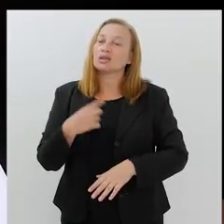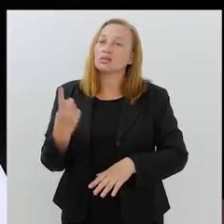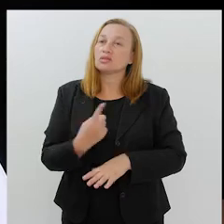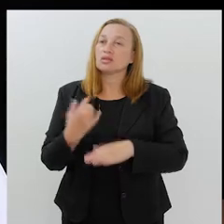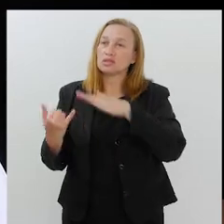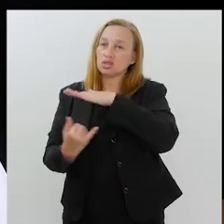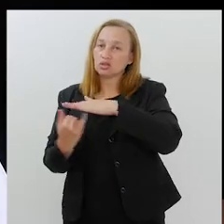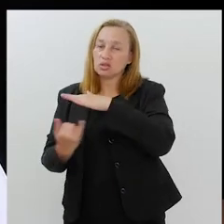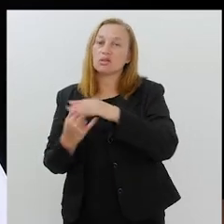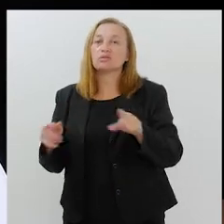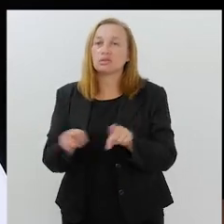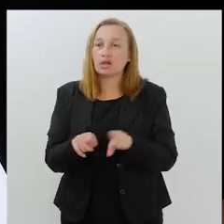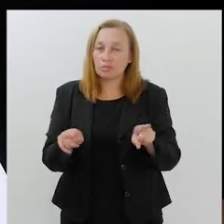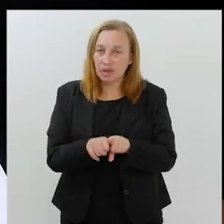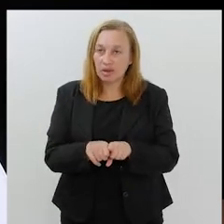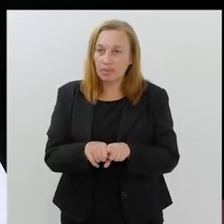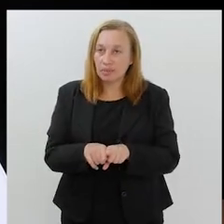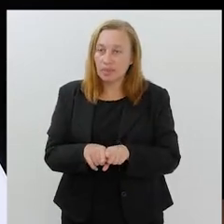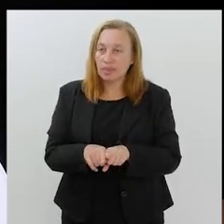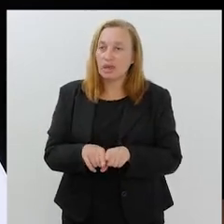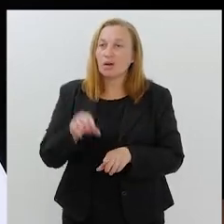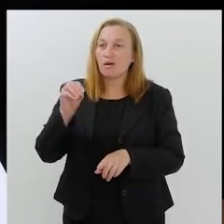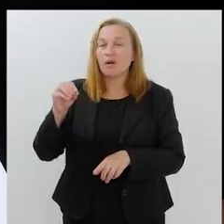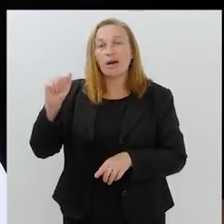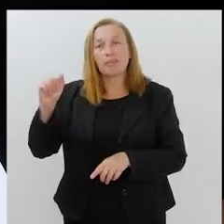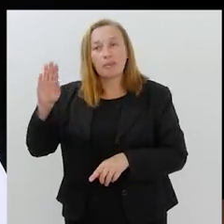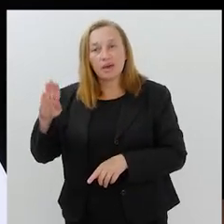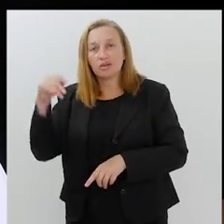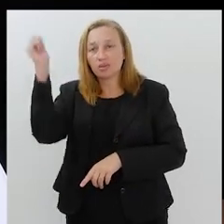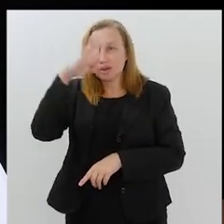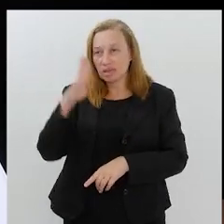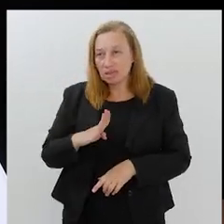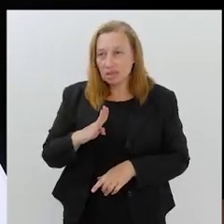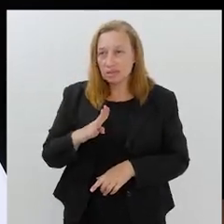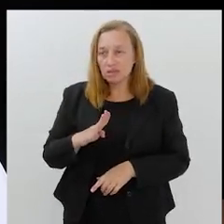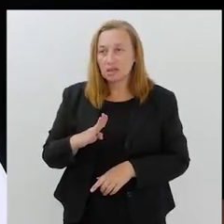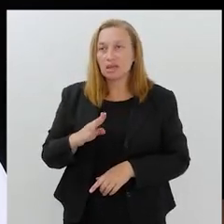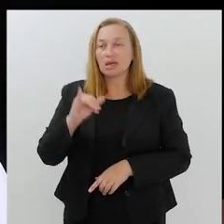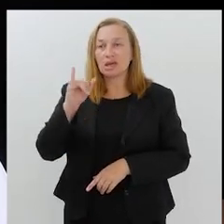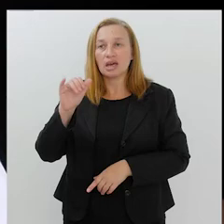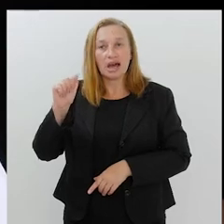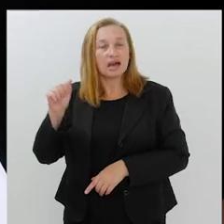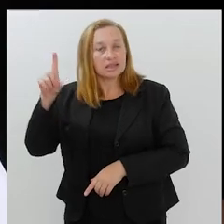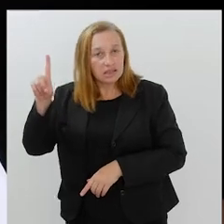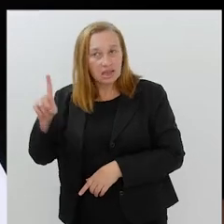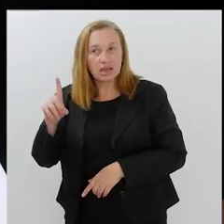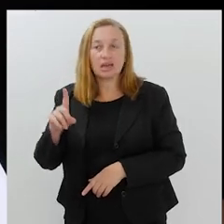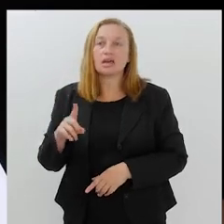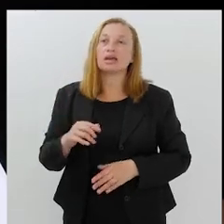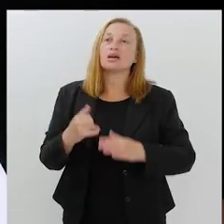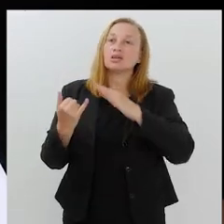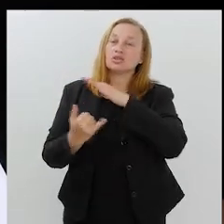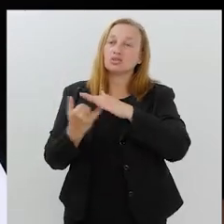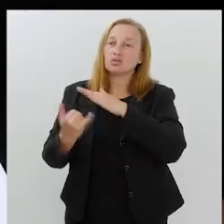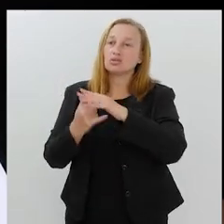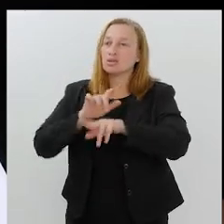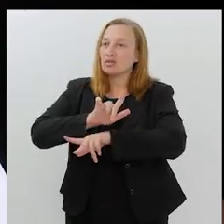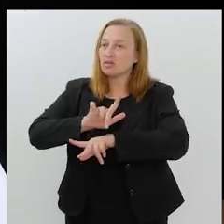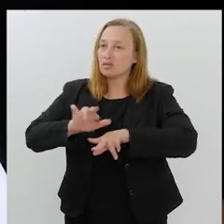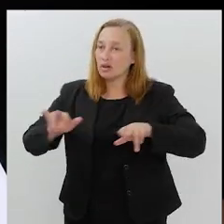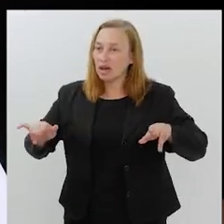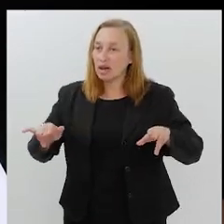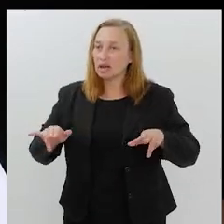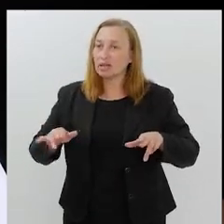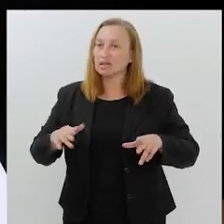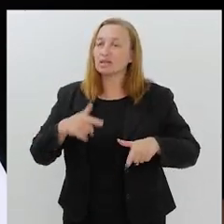através das nossas instituições também que é a Ordem dos Advogados do Brasil e iab são as associações profissionais